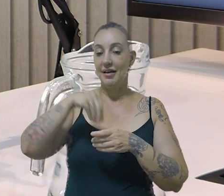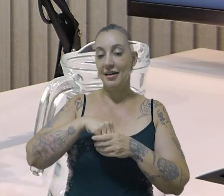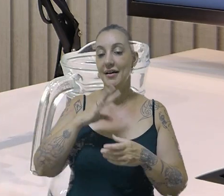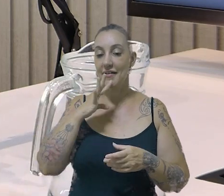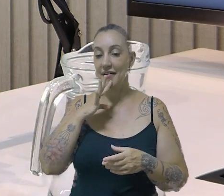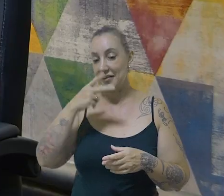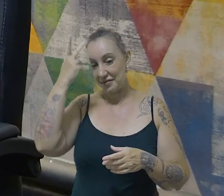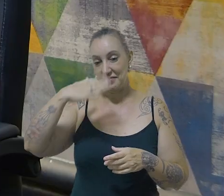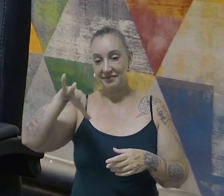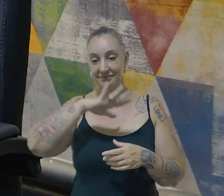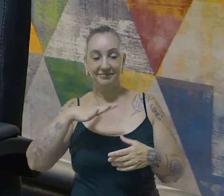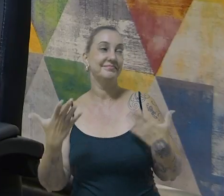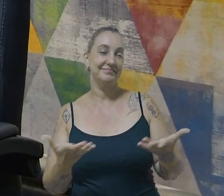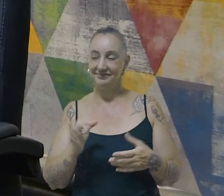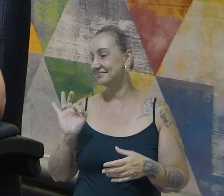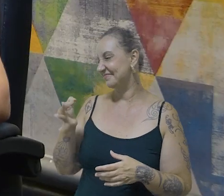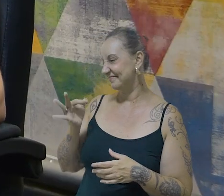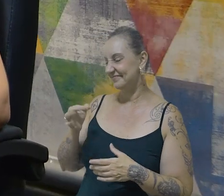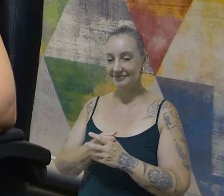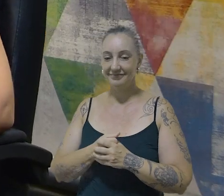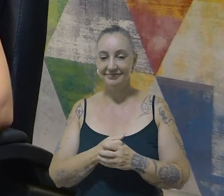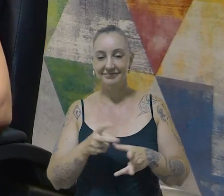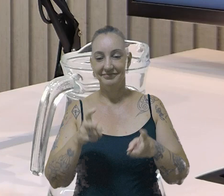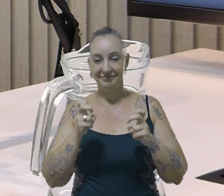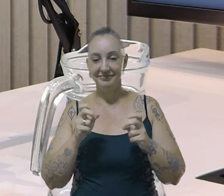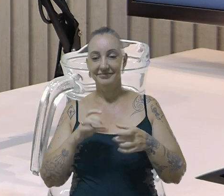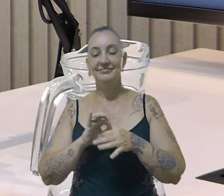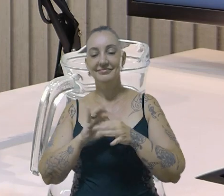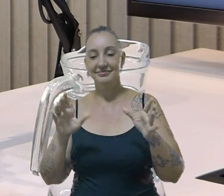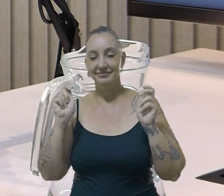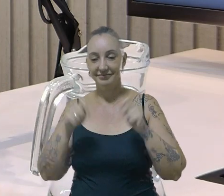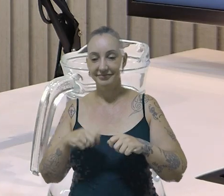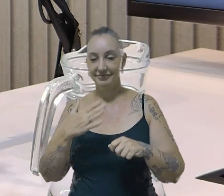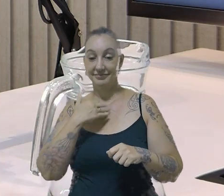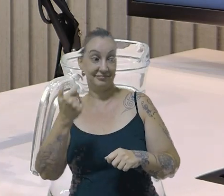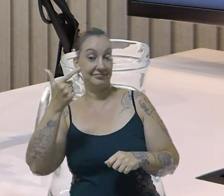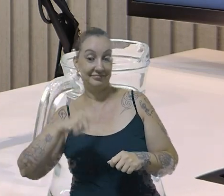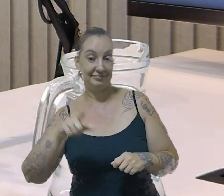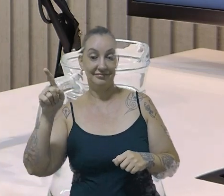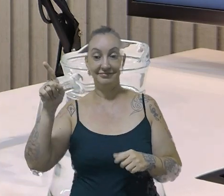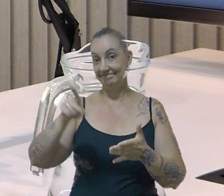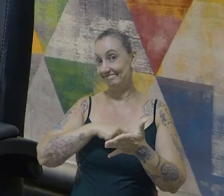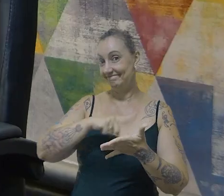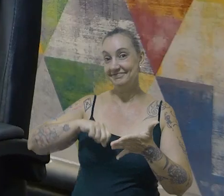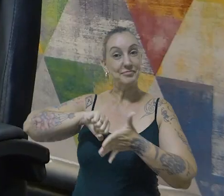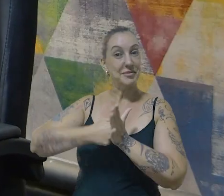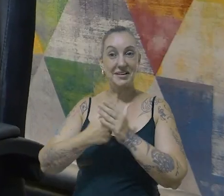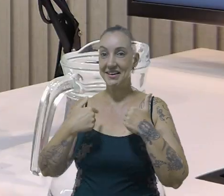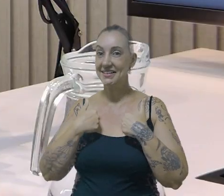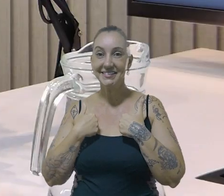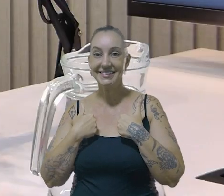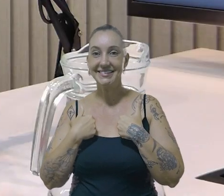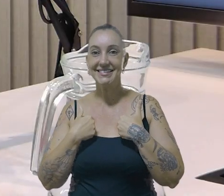galera é super já viu que deu certo já me chamaram de novo não me cancelaram